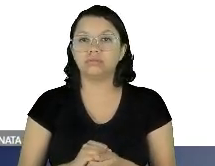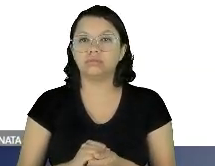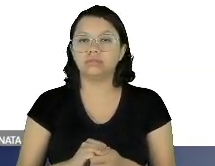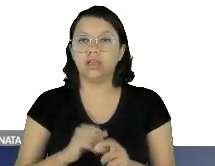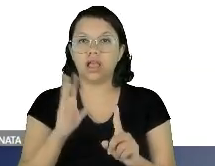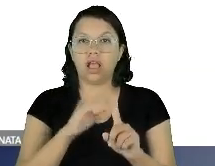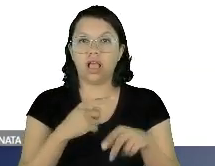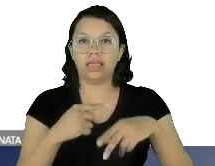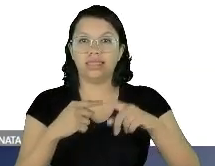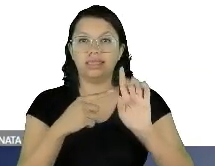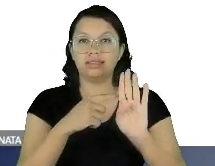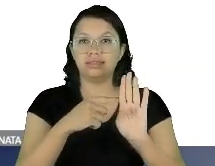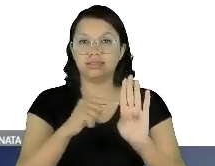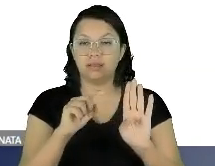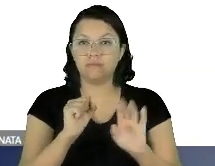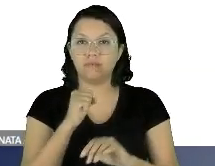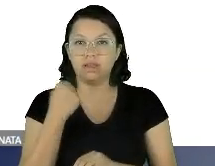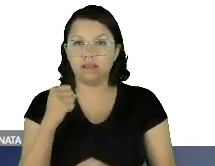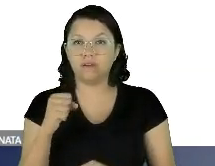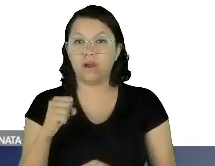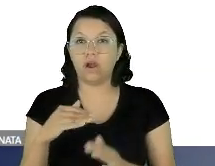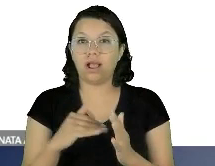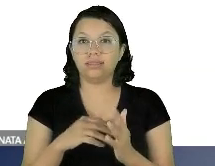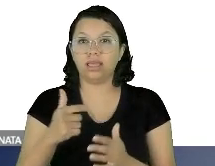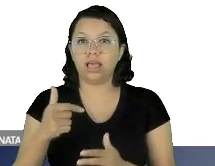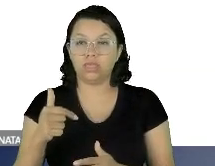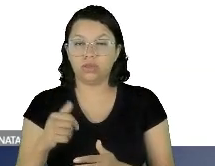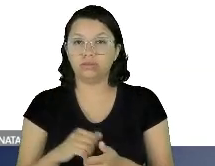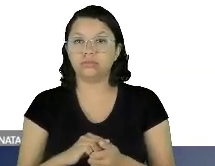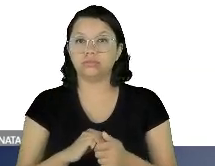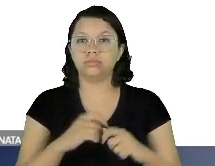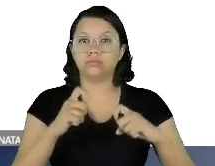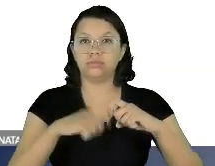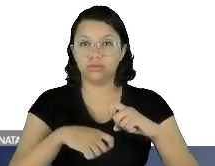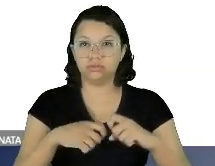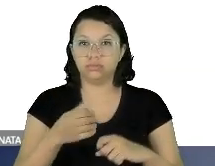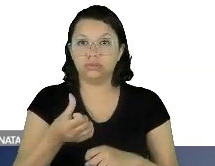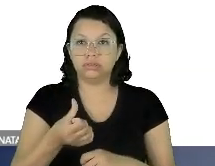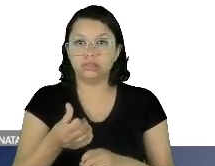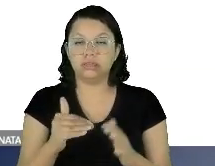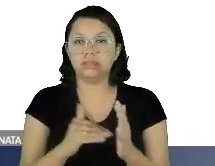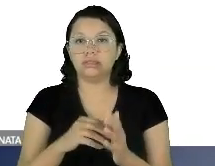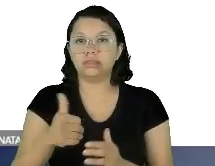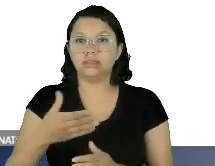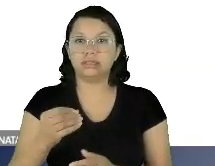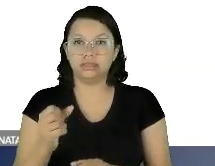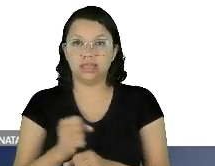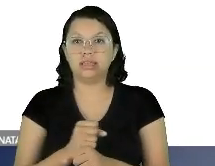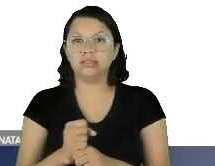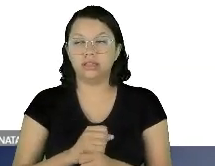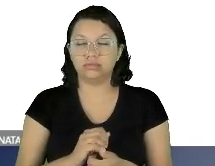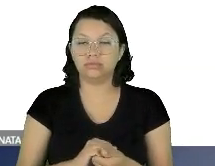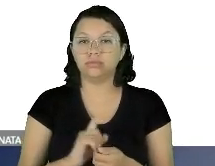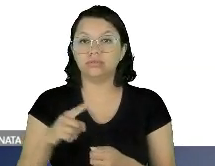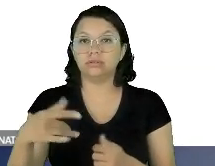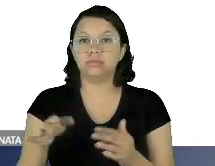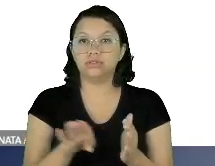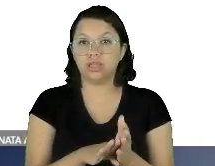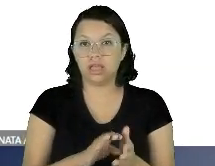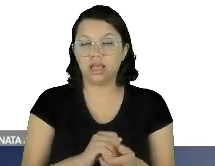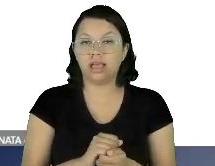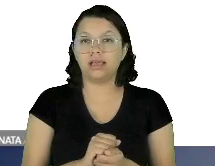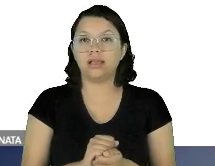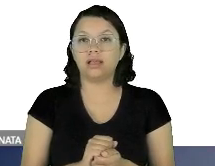corporal grave, 8 a 12 anos. O estupro, 6 a 10 anos. Depois vem